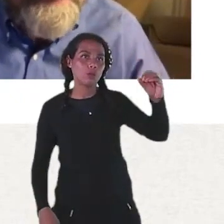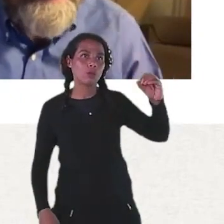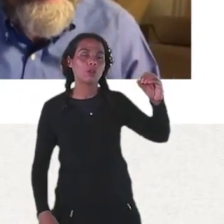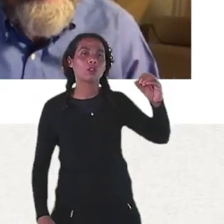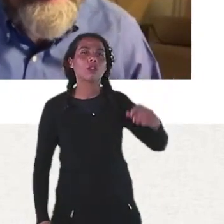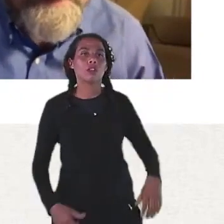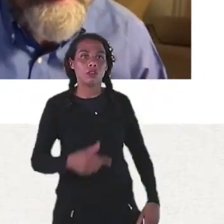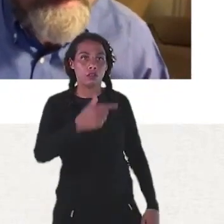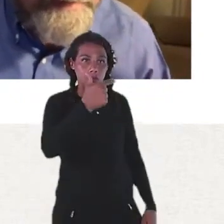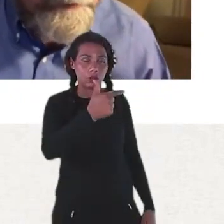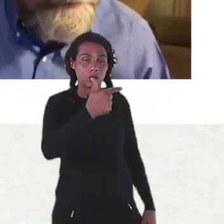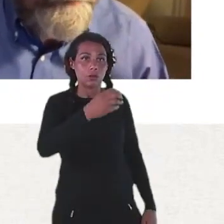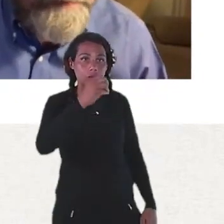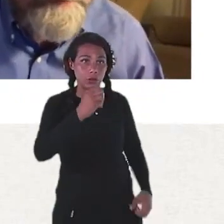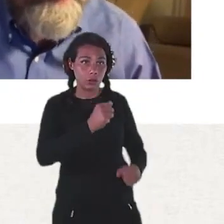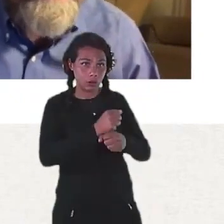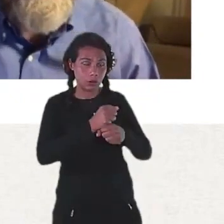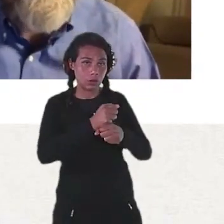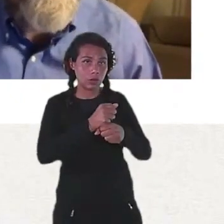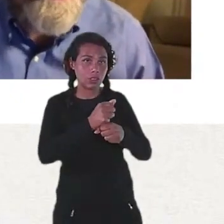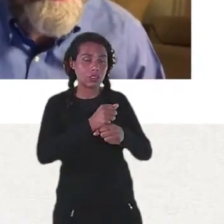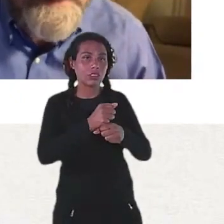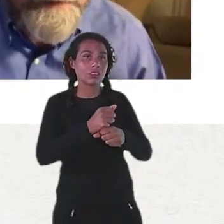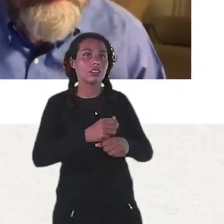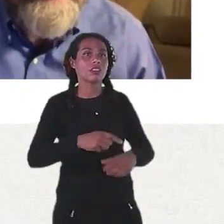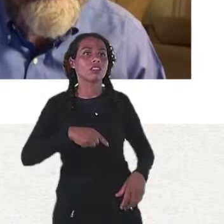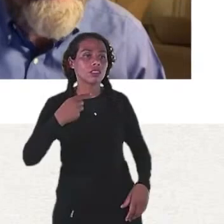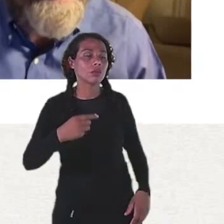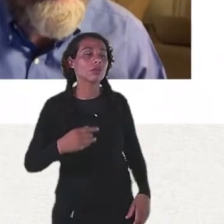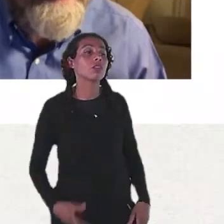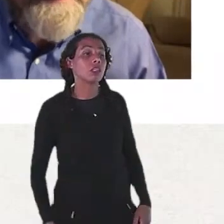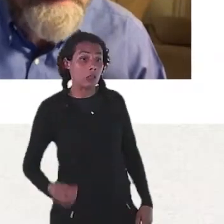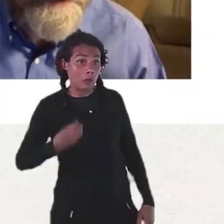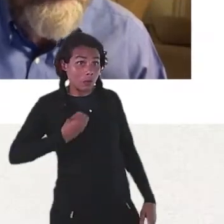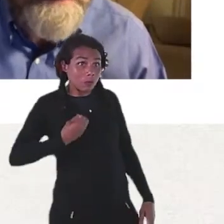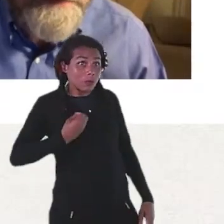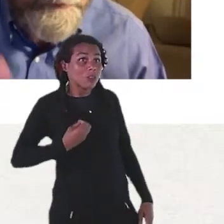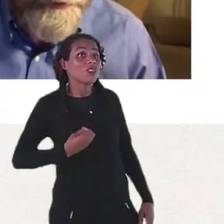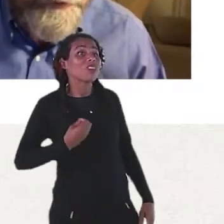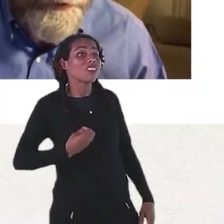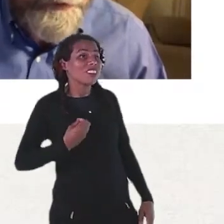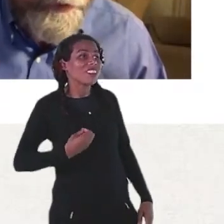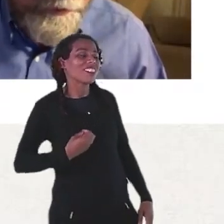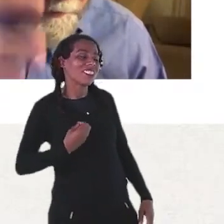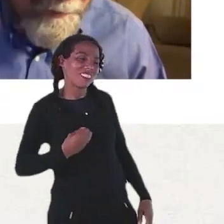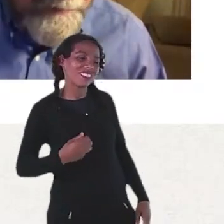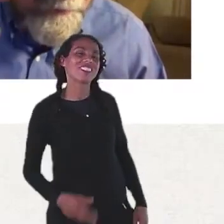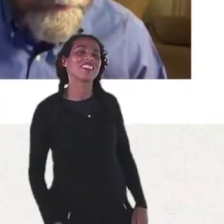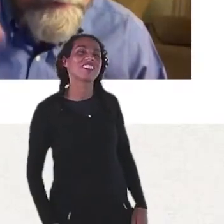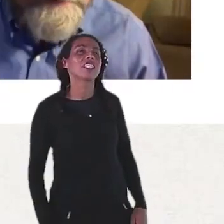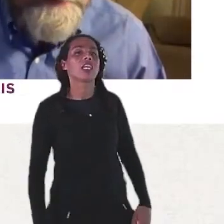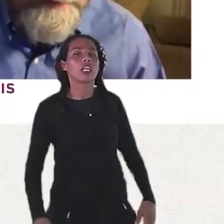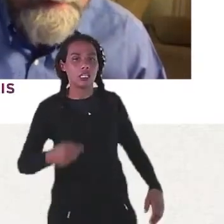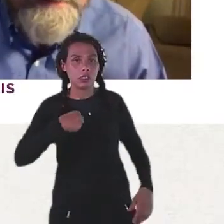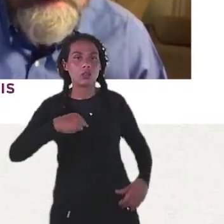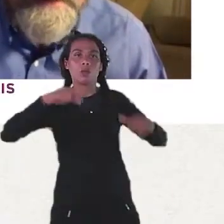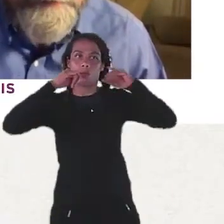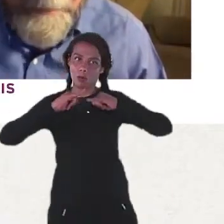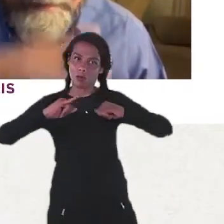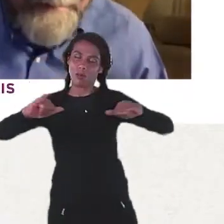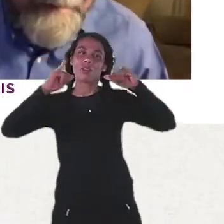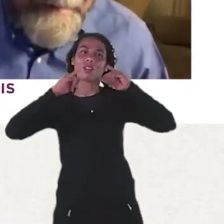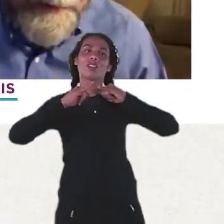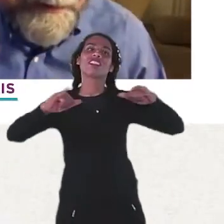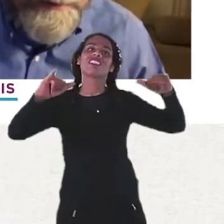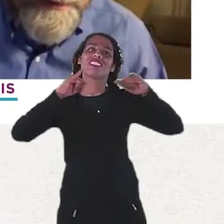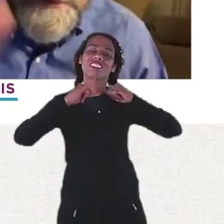por ter criado e provado que elas funcionavam, as interfaces cérebro-máquina. Aí eu falei no meu discurso, junto com o diretor do NIH,